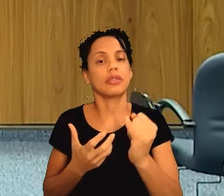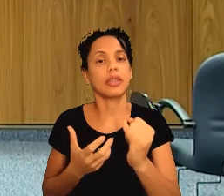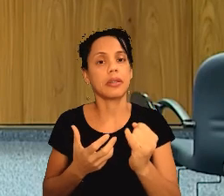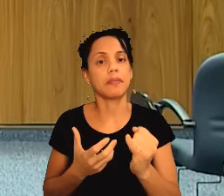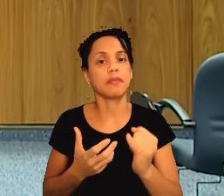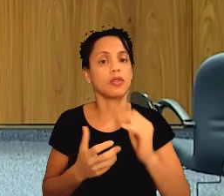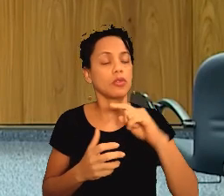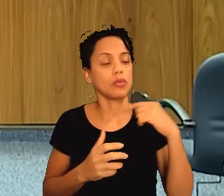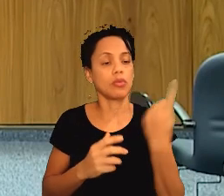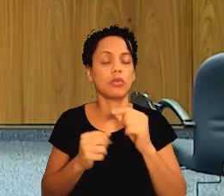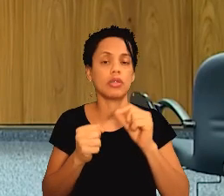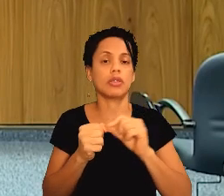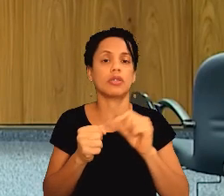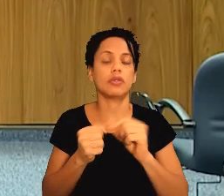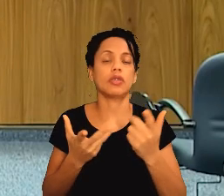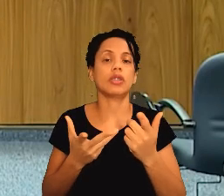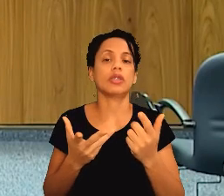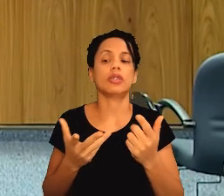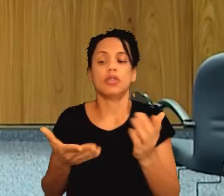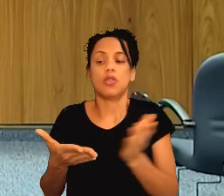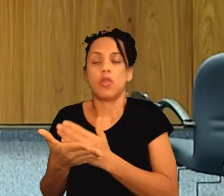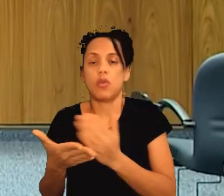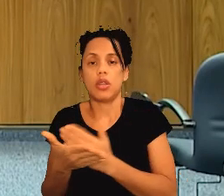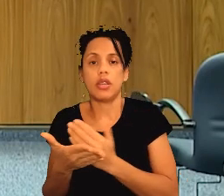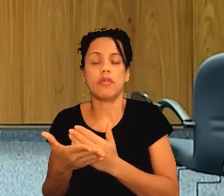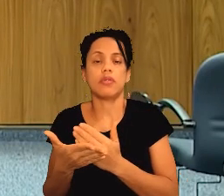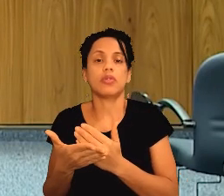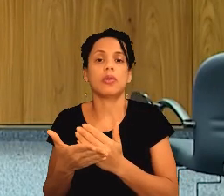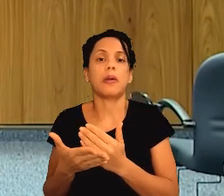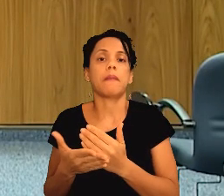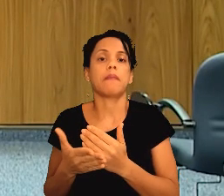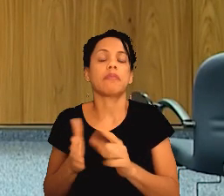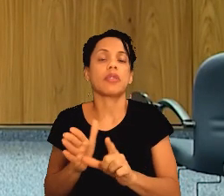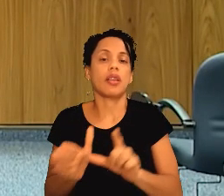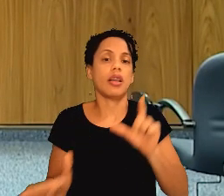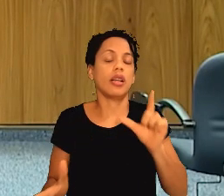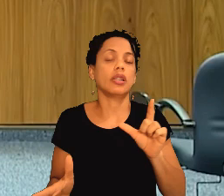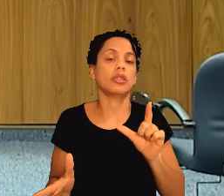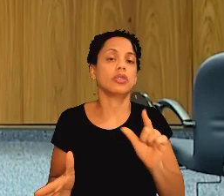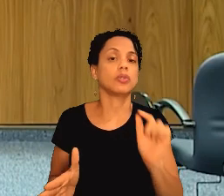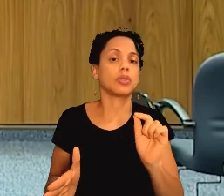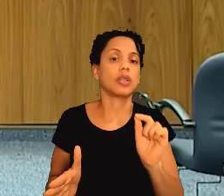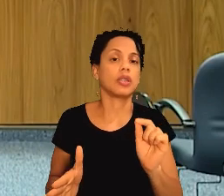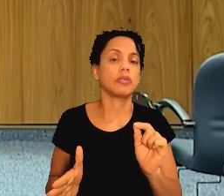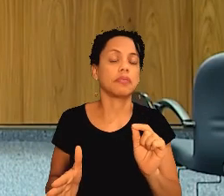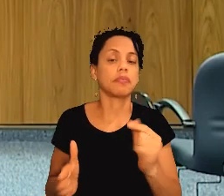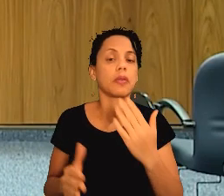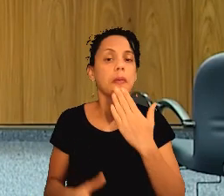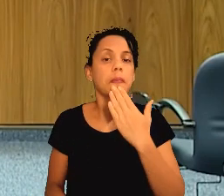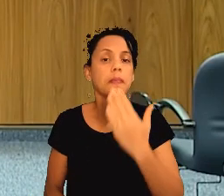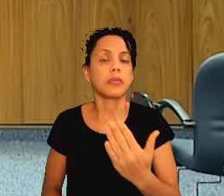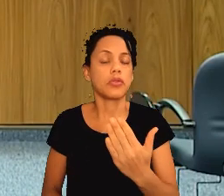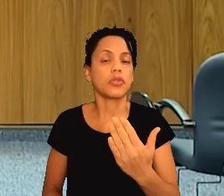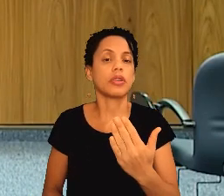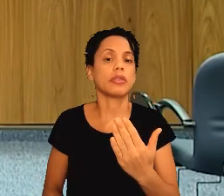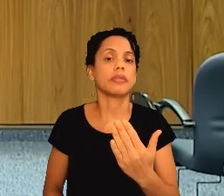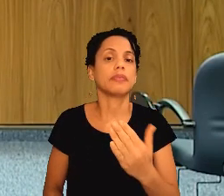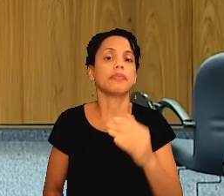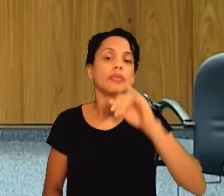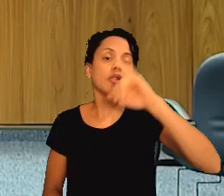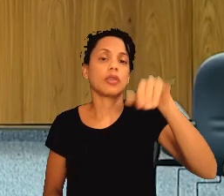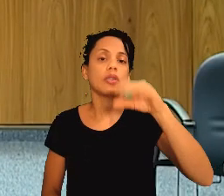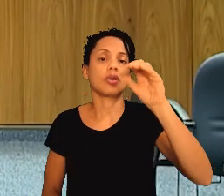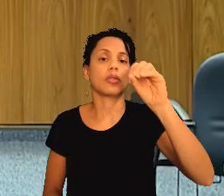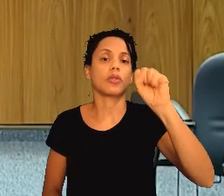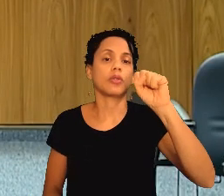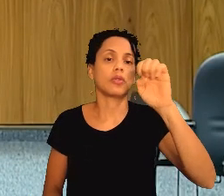é que o que a gente fez nesse livro foi, antes de mais nada, pedir um parecer ao professor